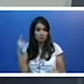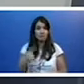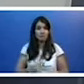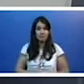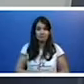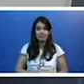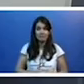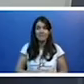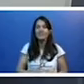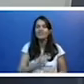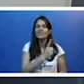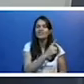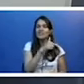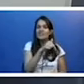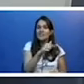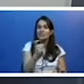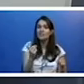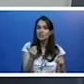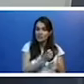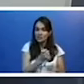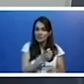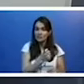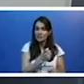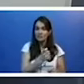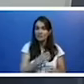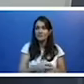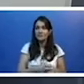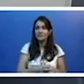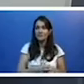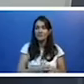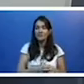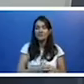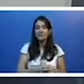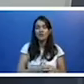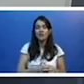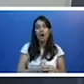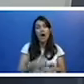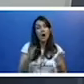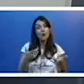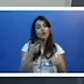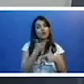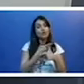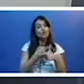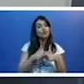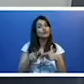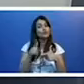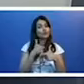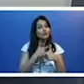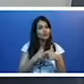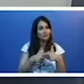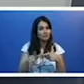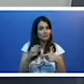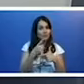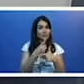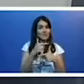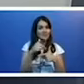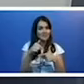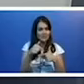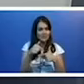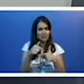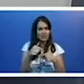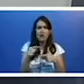Esse 17 que está multiplicando x, a gente vai dividir toda a fração por 17. Só